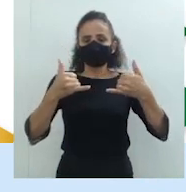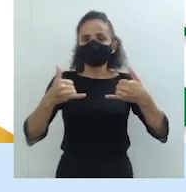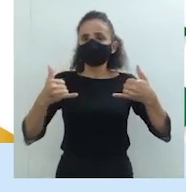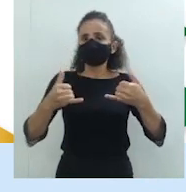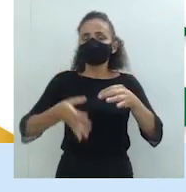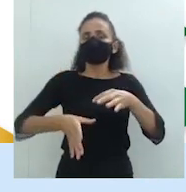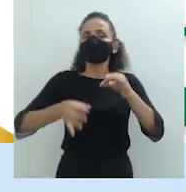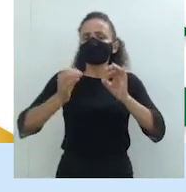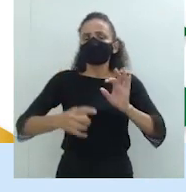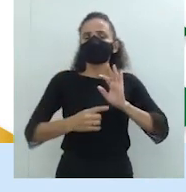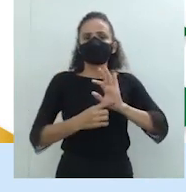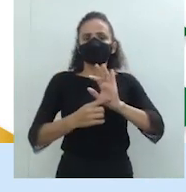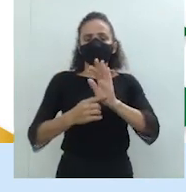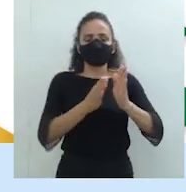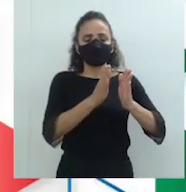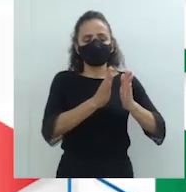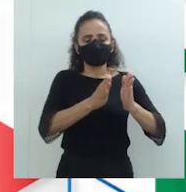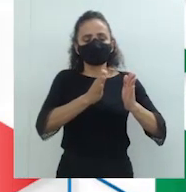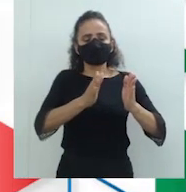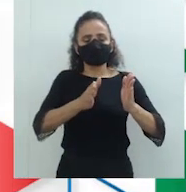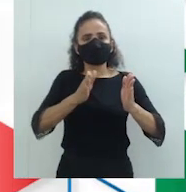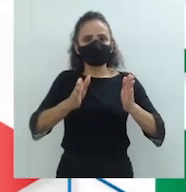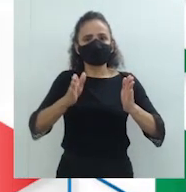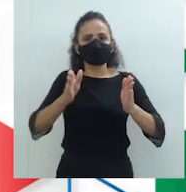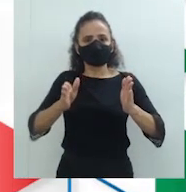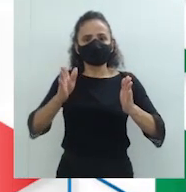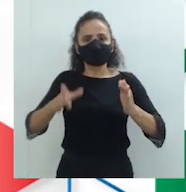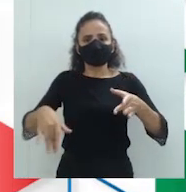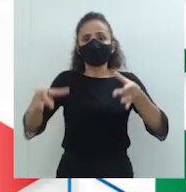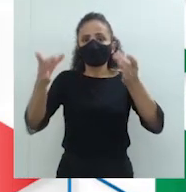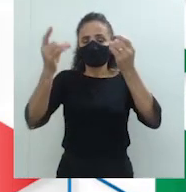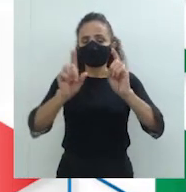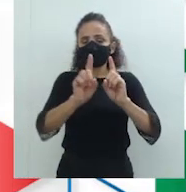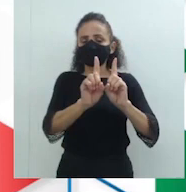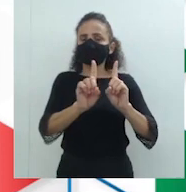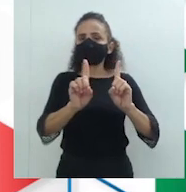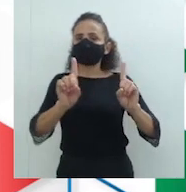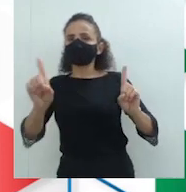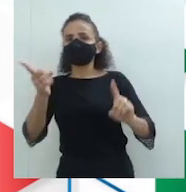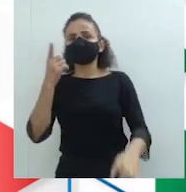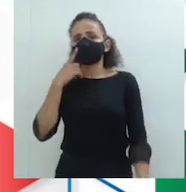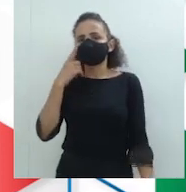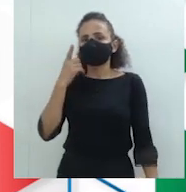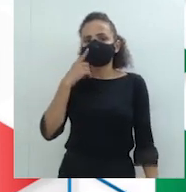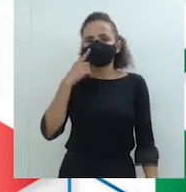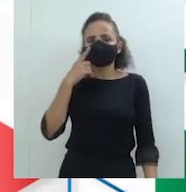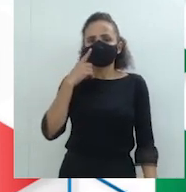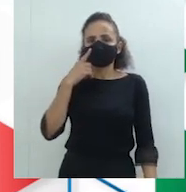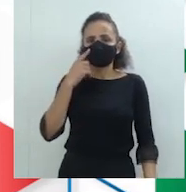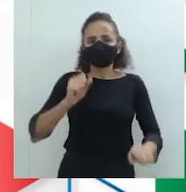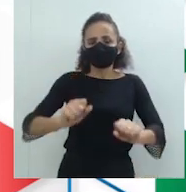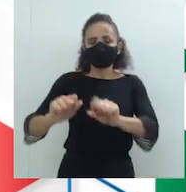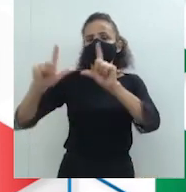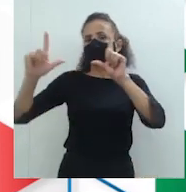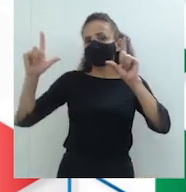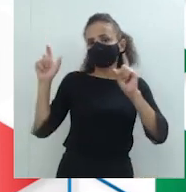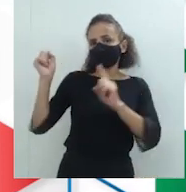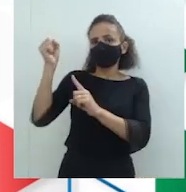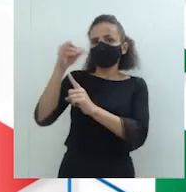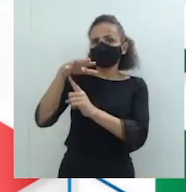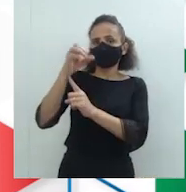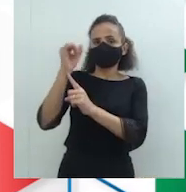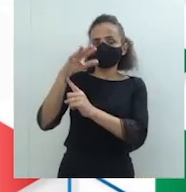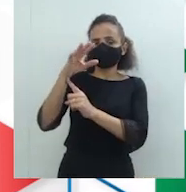vê justamente esse circuito elétrico paralelo. Veja essa imagem aí. Essa imagem a gente tem ali, a imagem